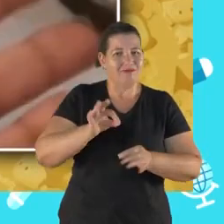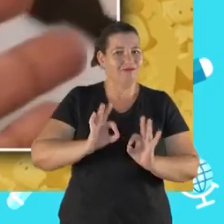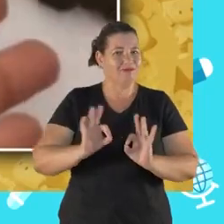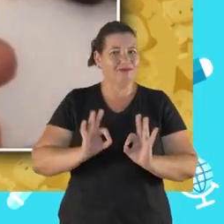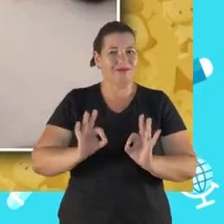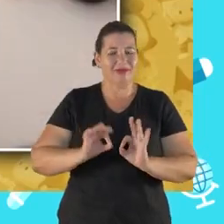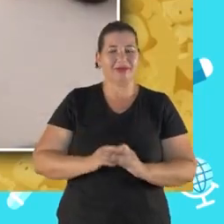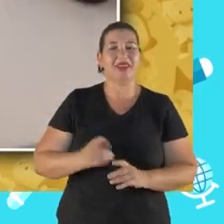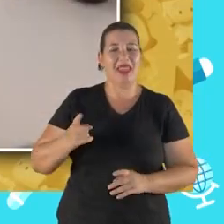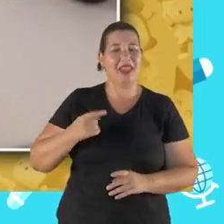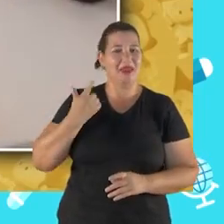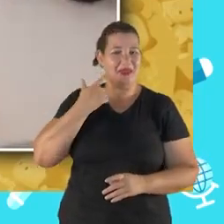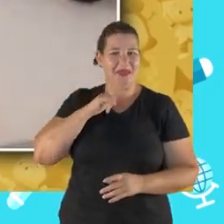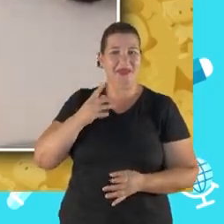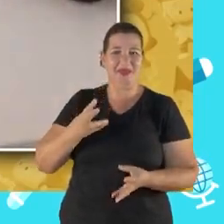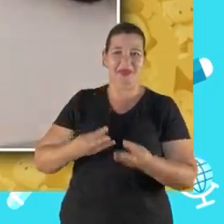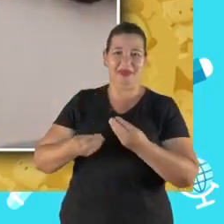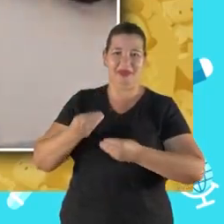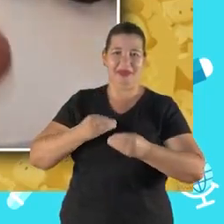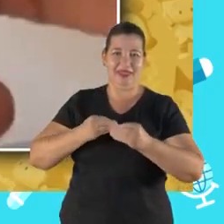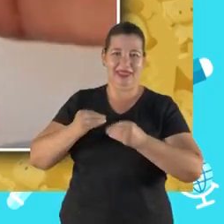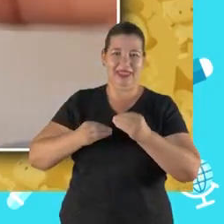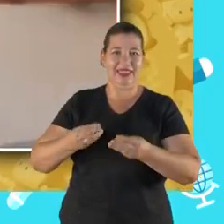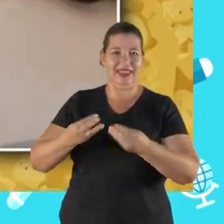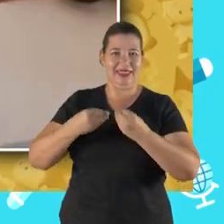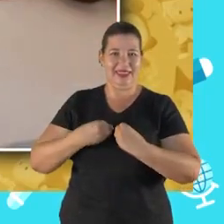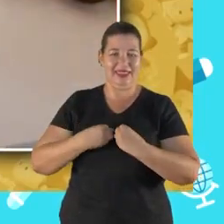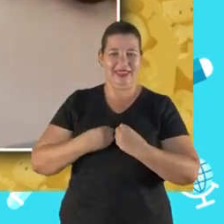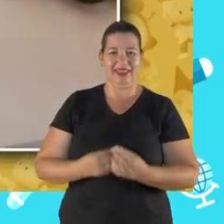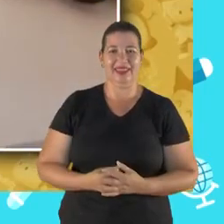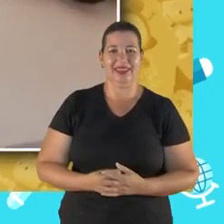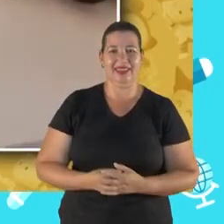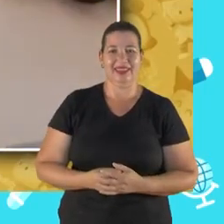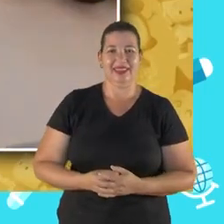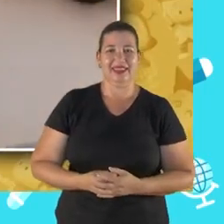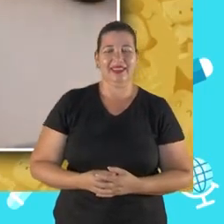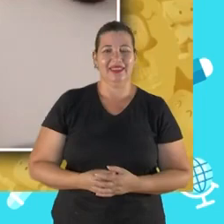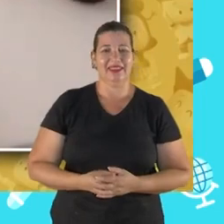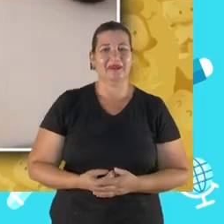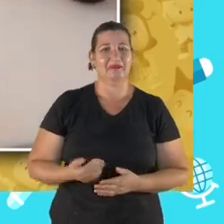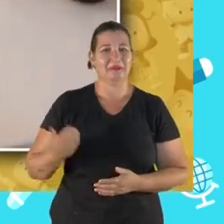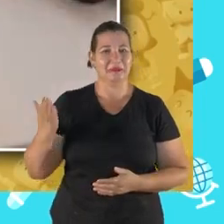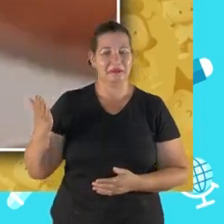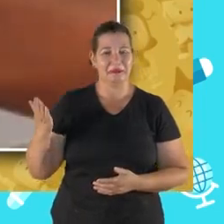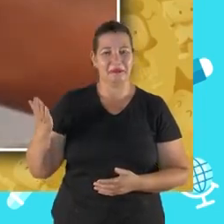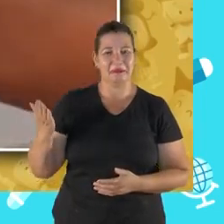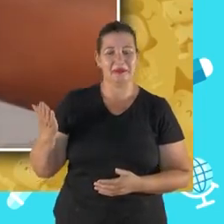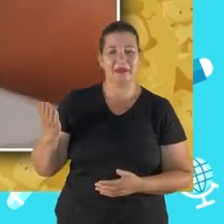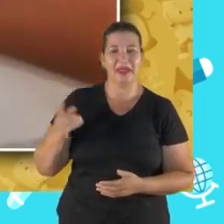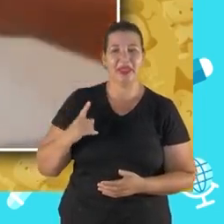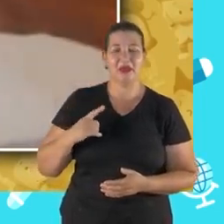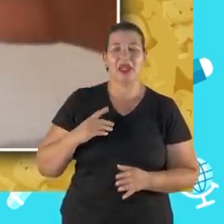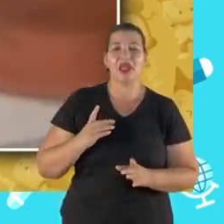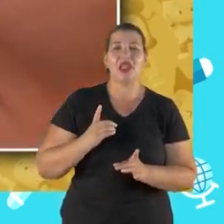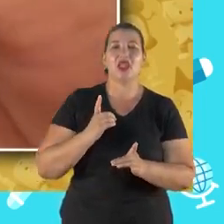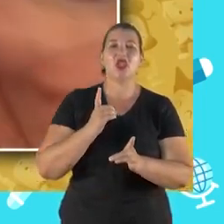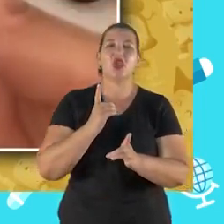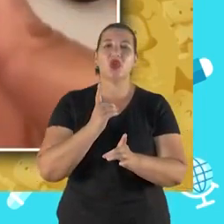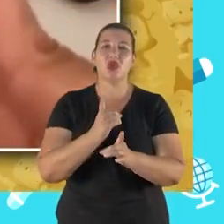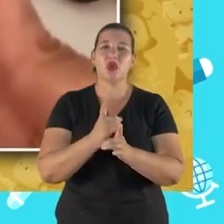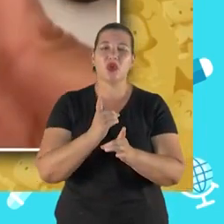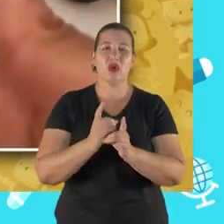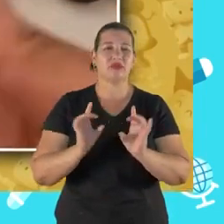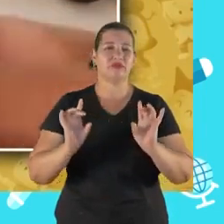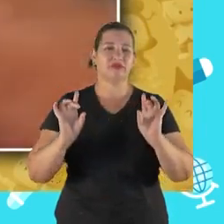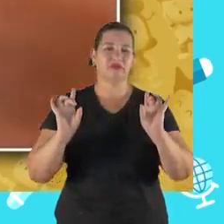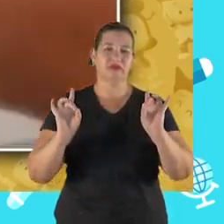costura. Essas daqui eu ganhei. Olha que lindas! Abayomi significa